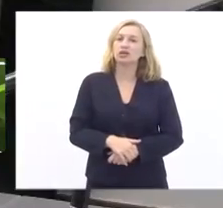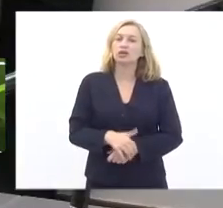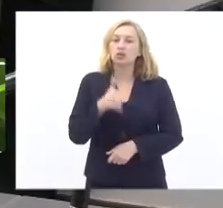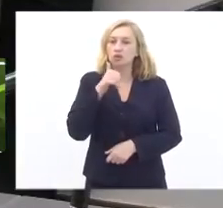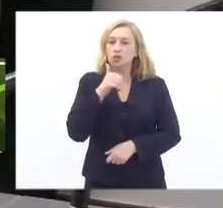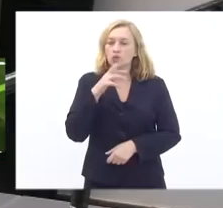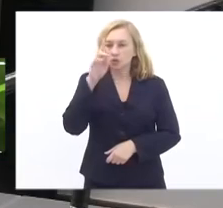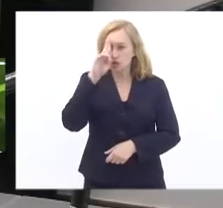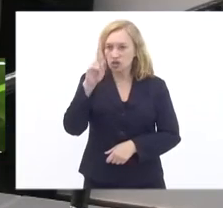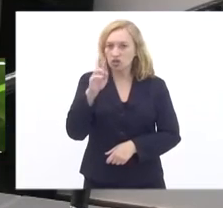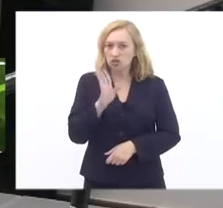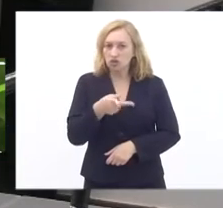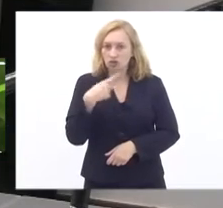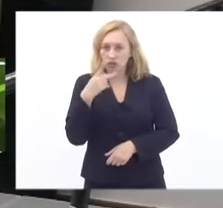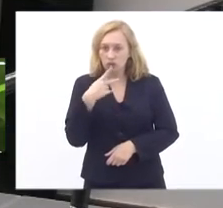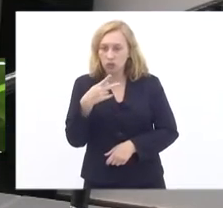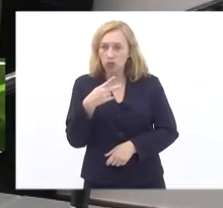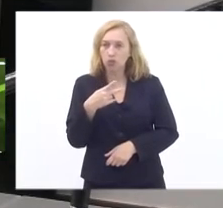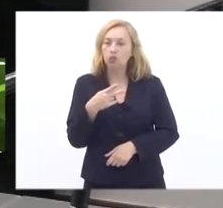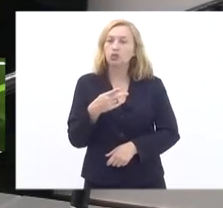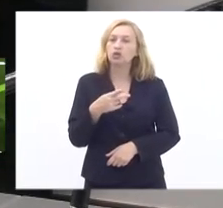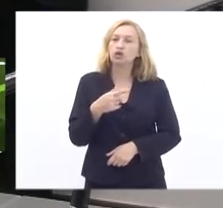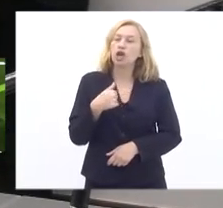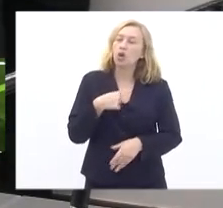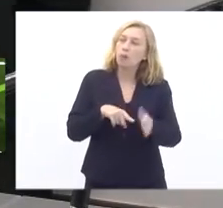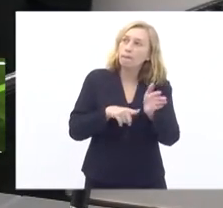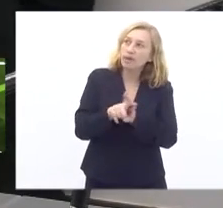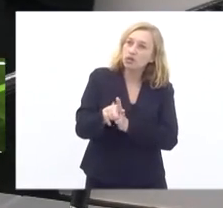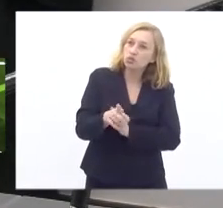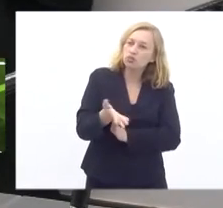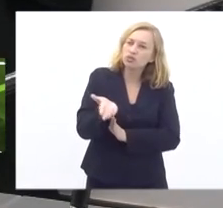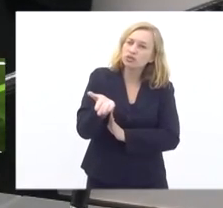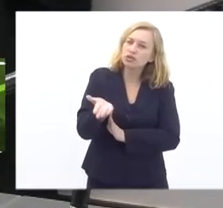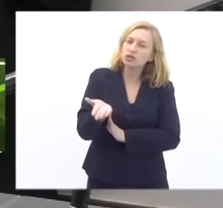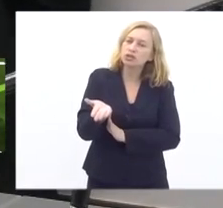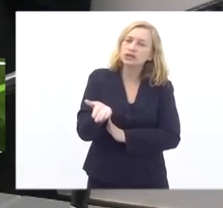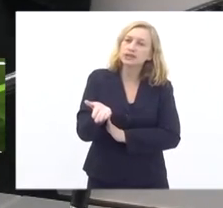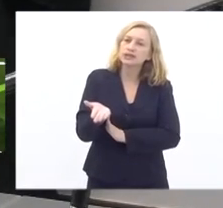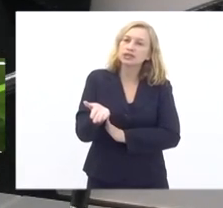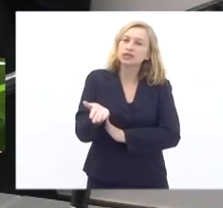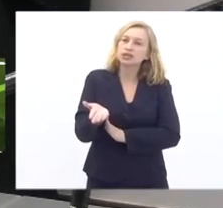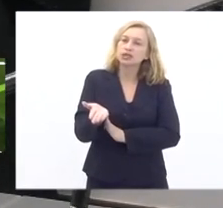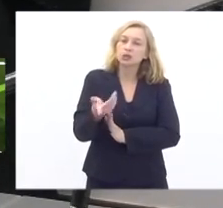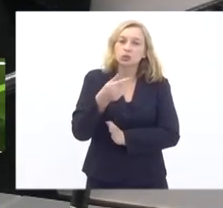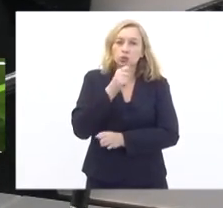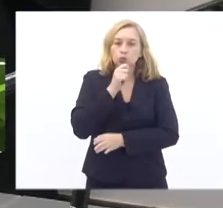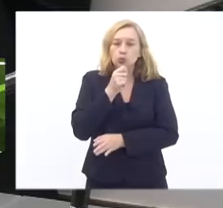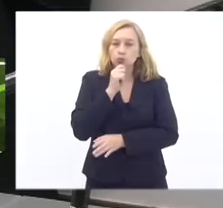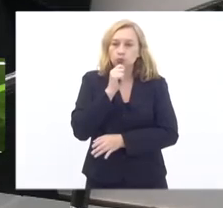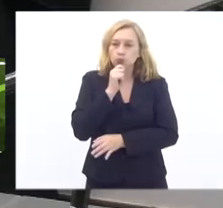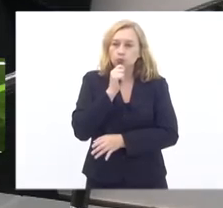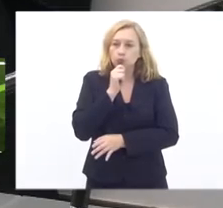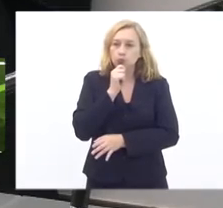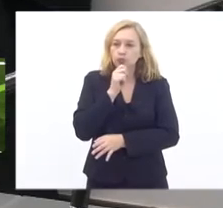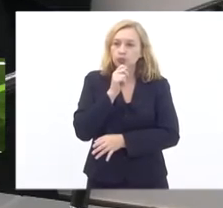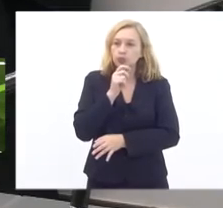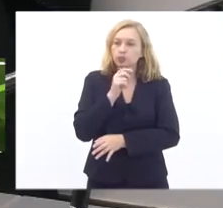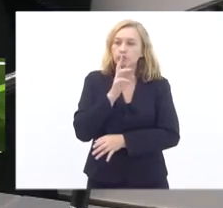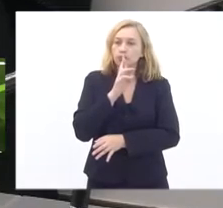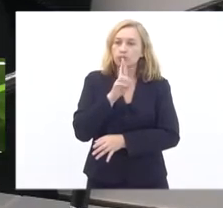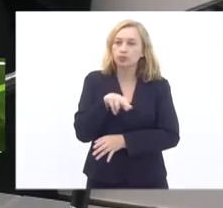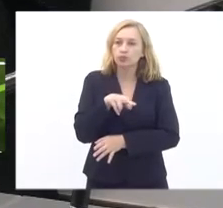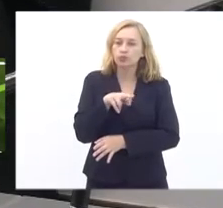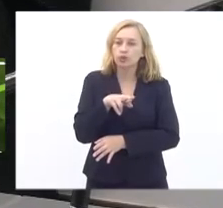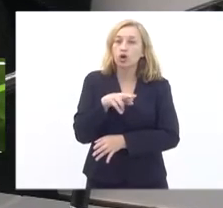André levantou, que eu fiz uma pergunta lá que ninguém ainda respondeu, né? Por que